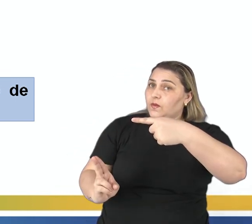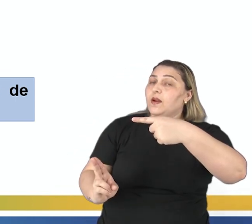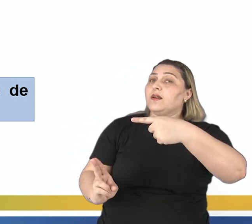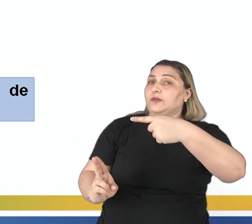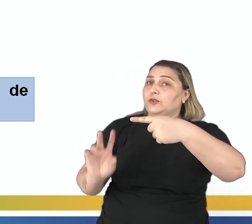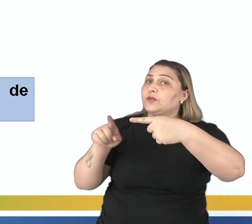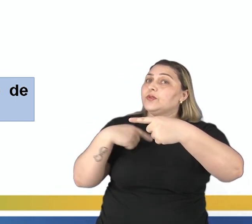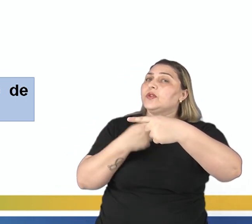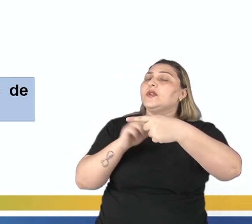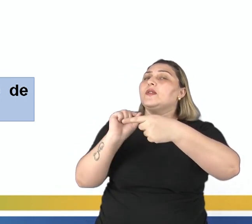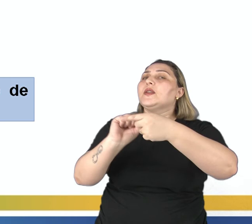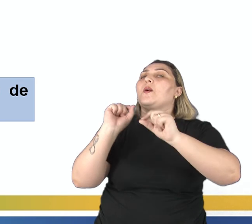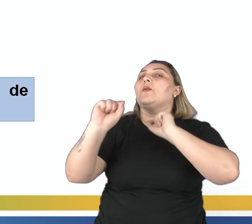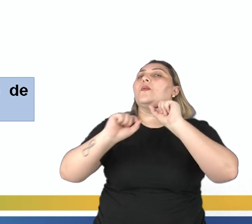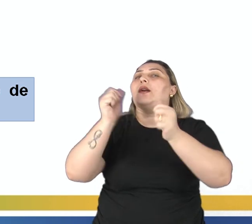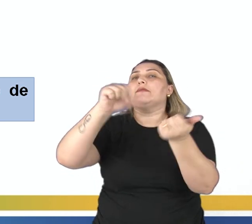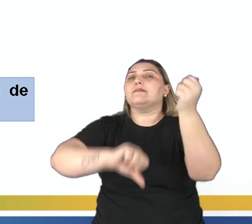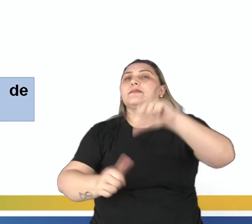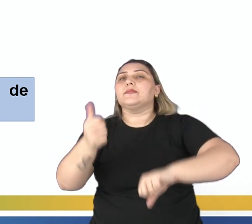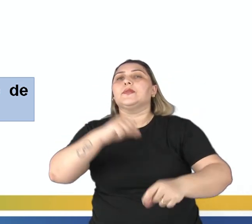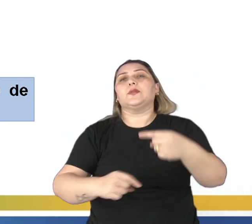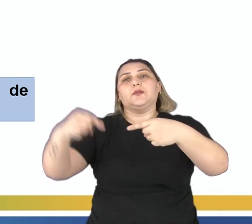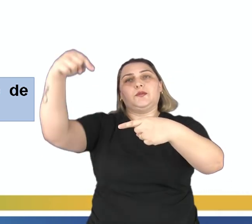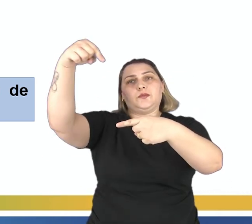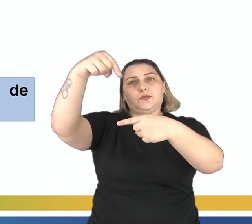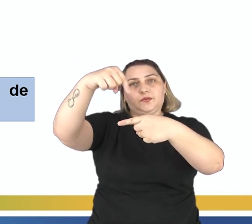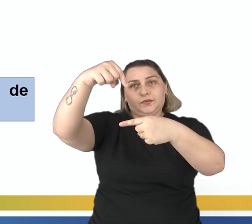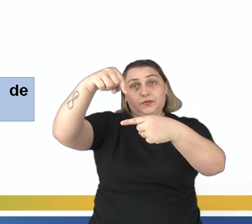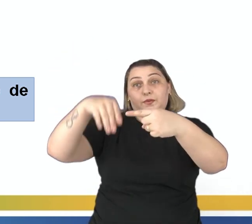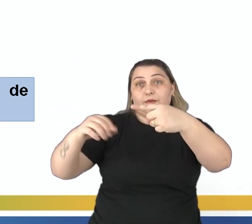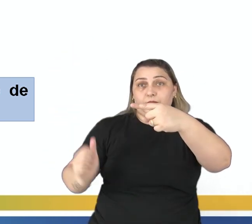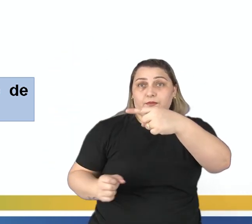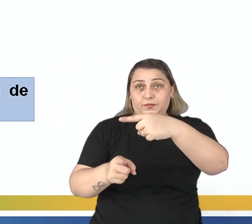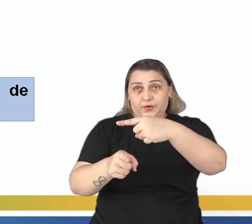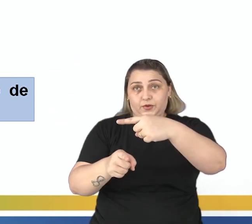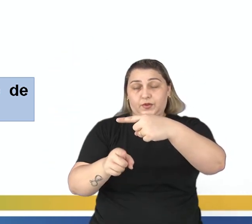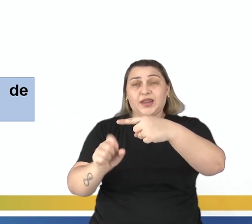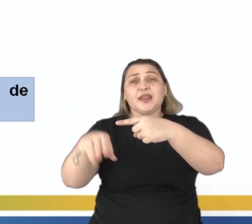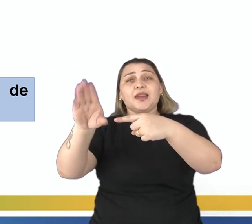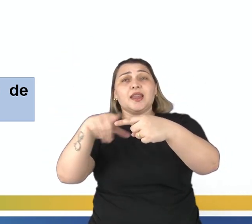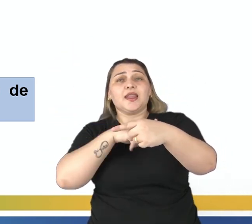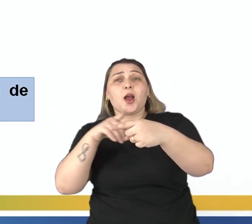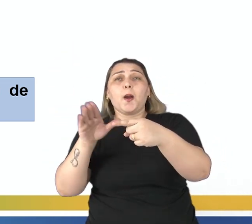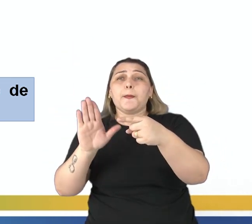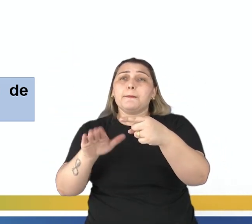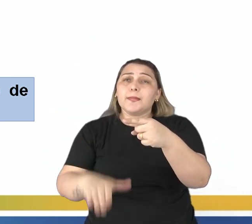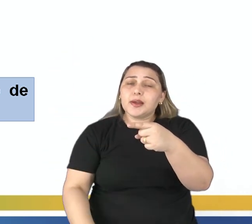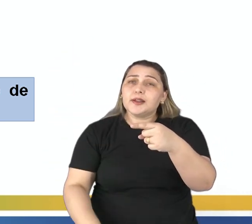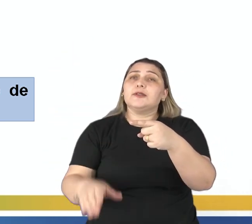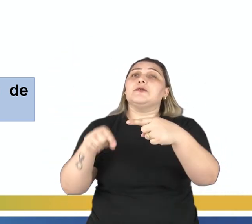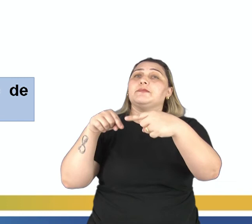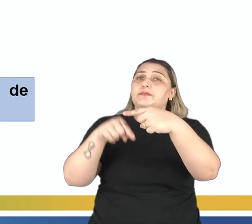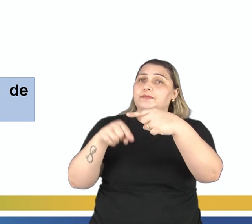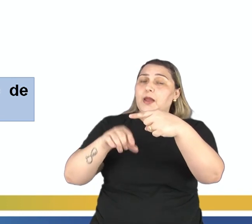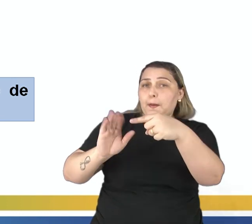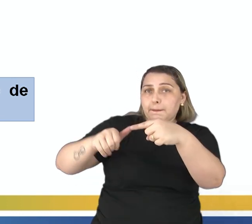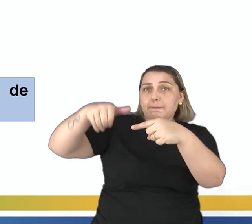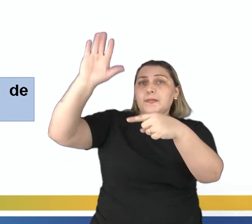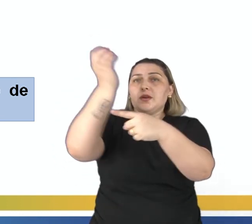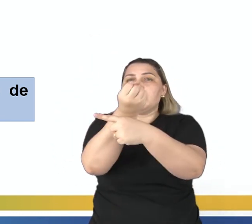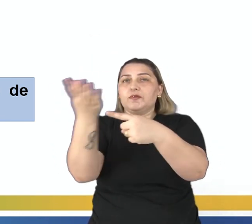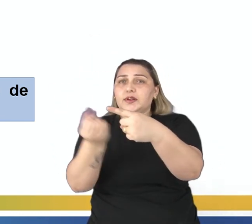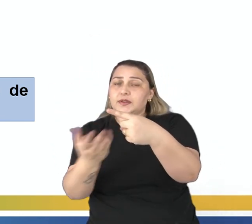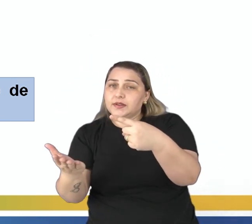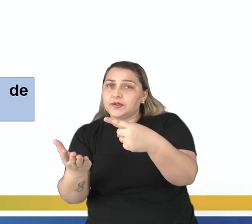iguais, nós fazemos o quê? Nós vamos analisar o denominador, o número que está embaixo. Quem possui o menor denominador será a maior